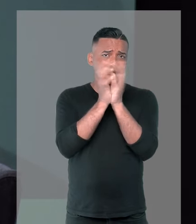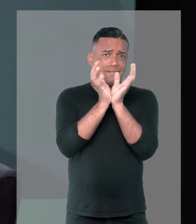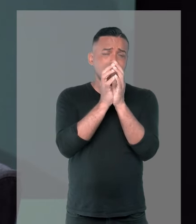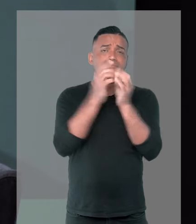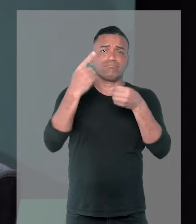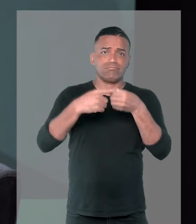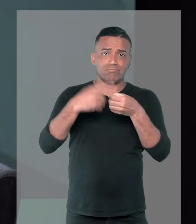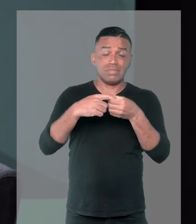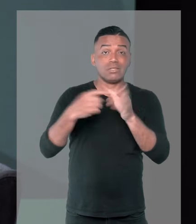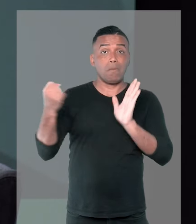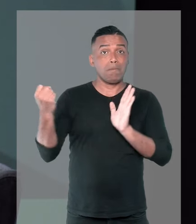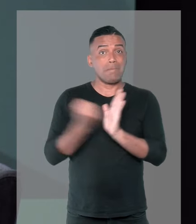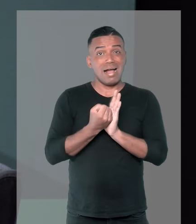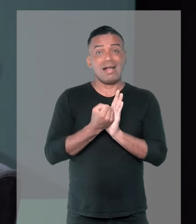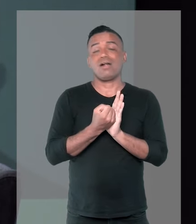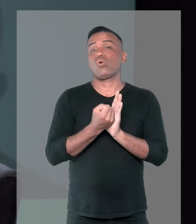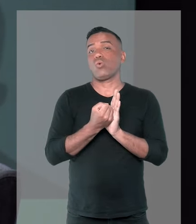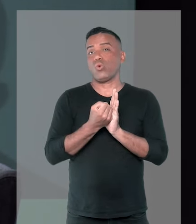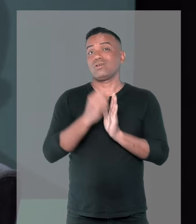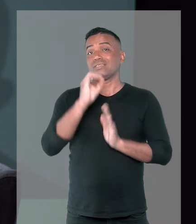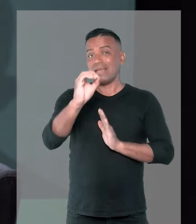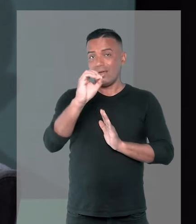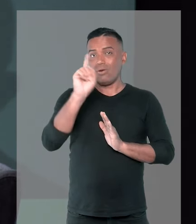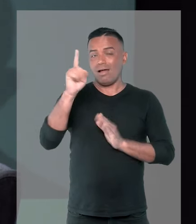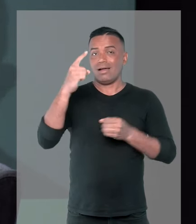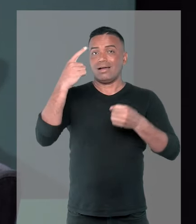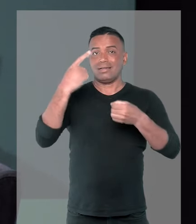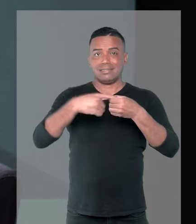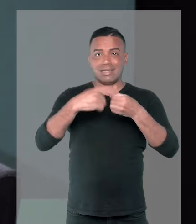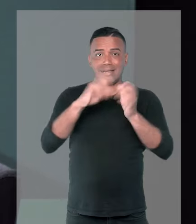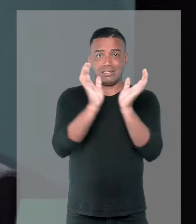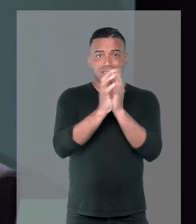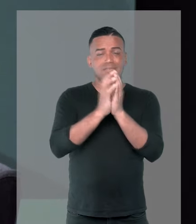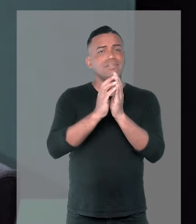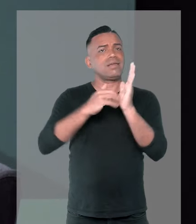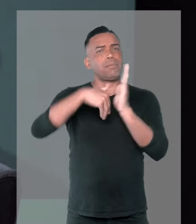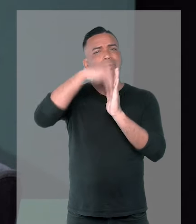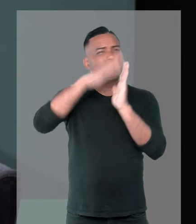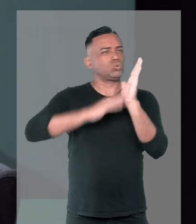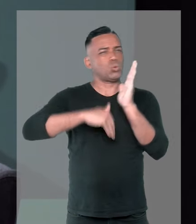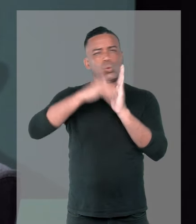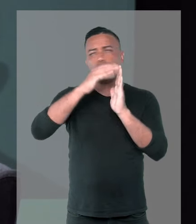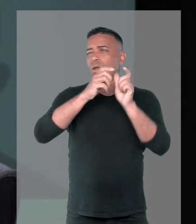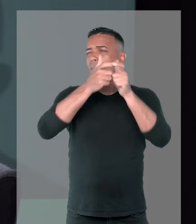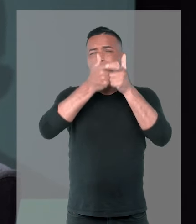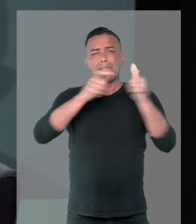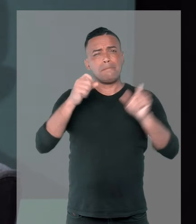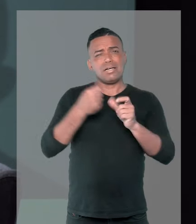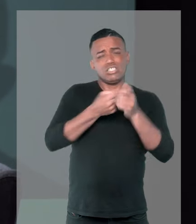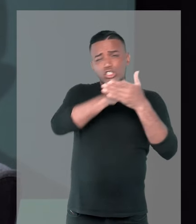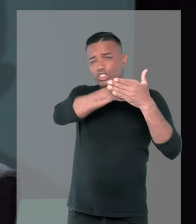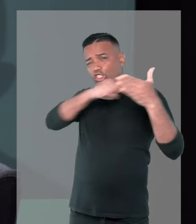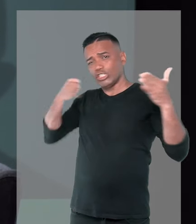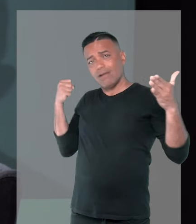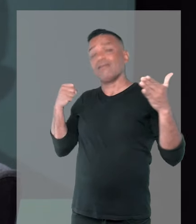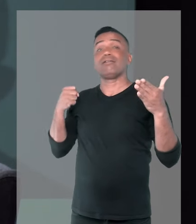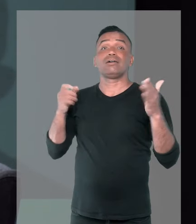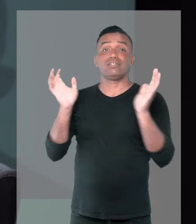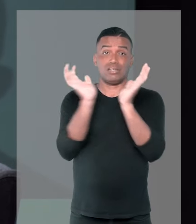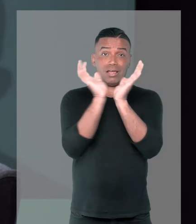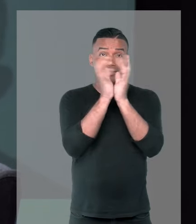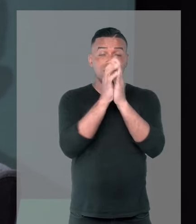bem no Marco Zero da cidade tem uma homenagem a uma pintura gigantesca do Cícero disas que também é do Recife que